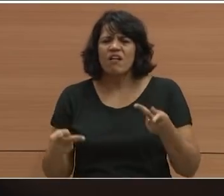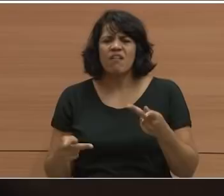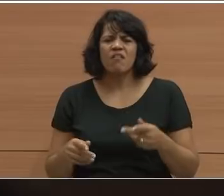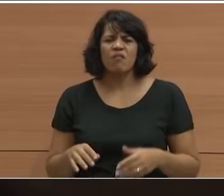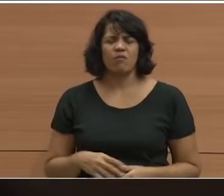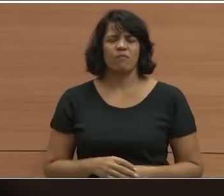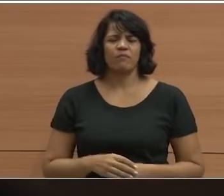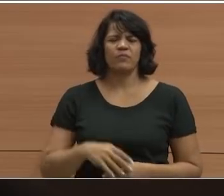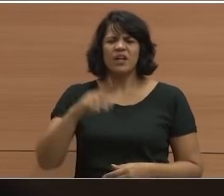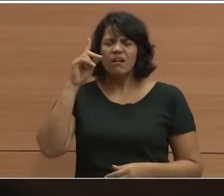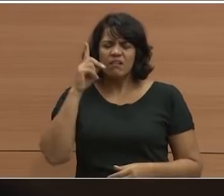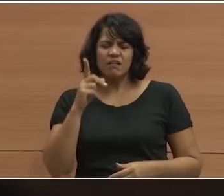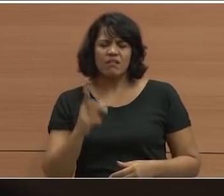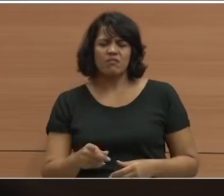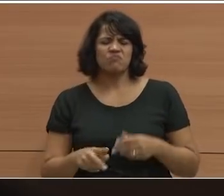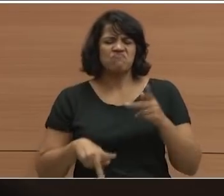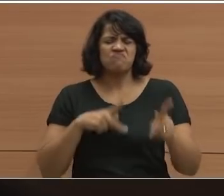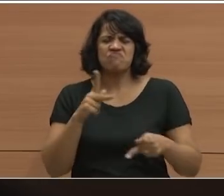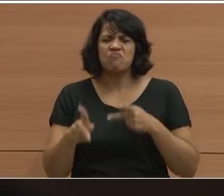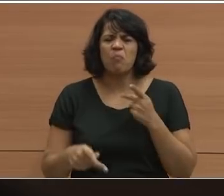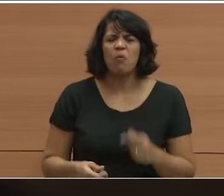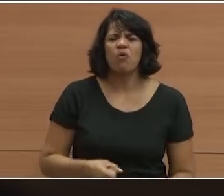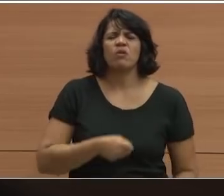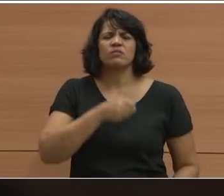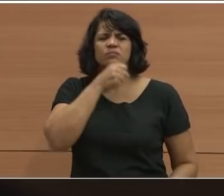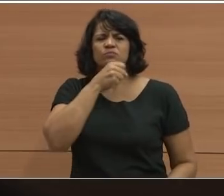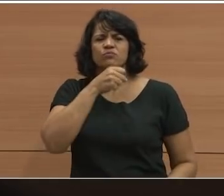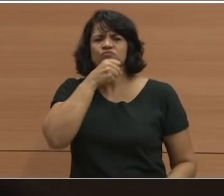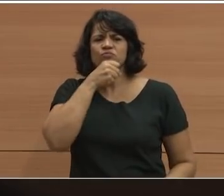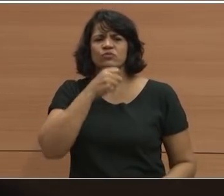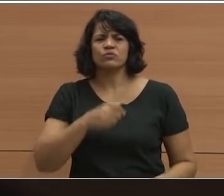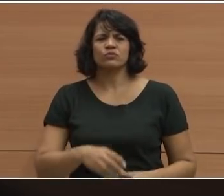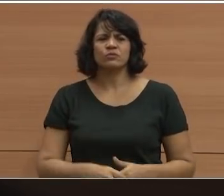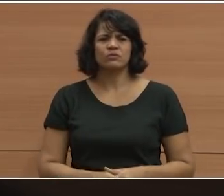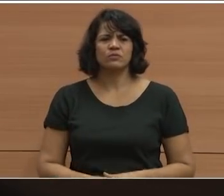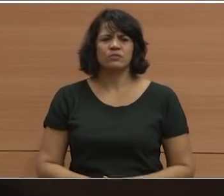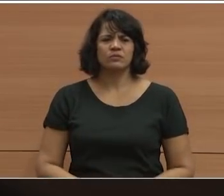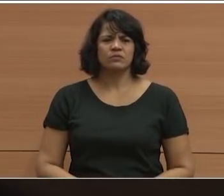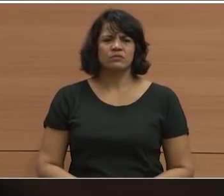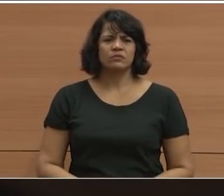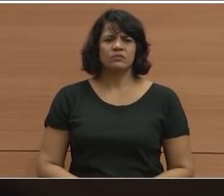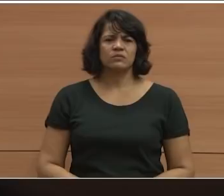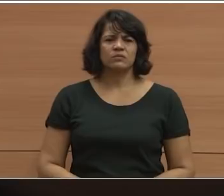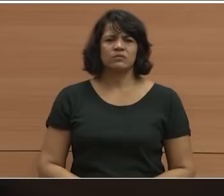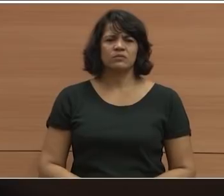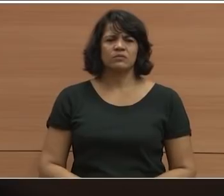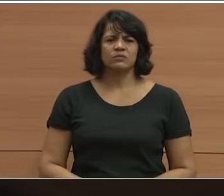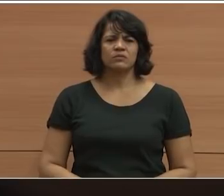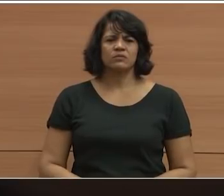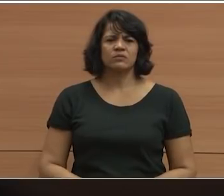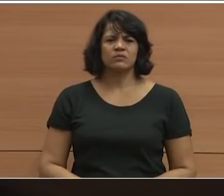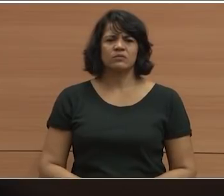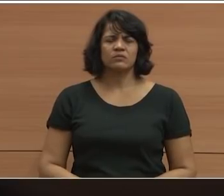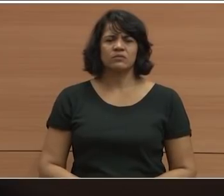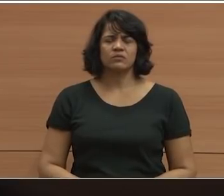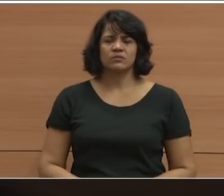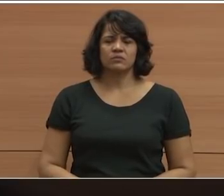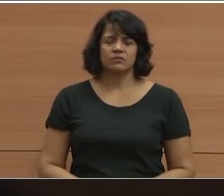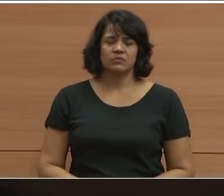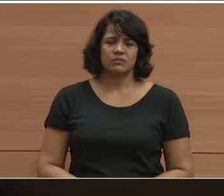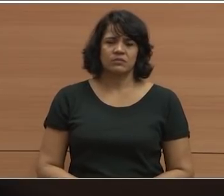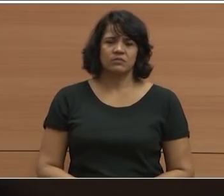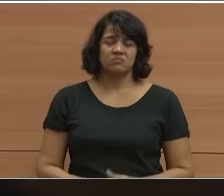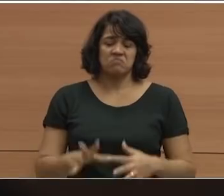hoje somos interrogados a propósito do benefício feito a um homem enfermo e do modo por que foi